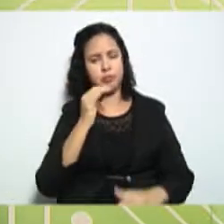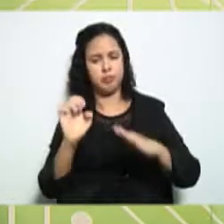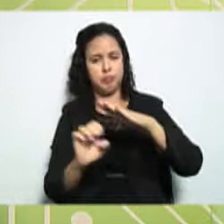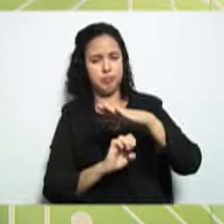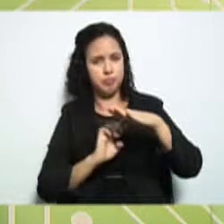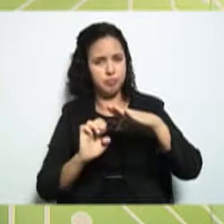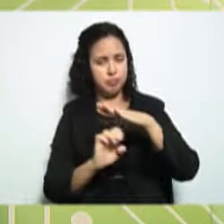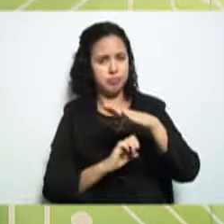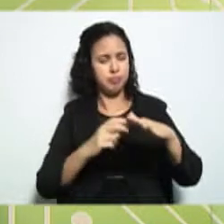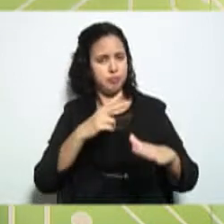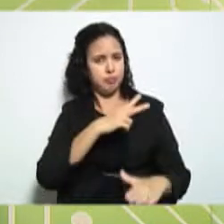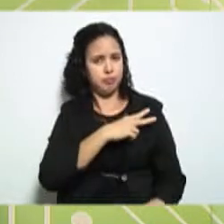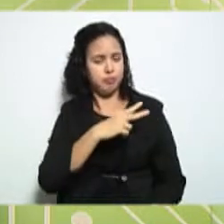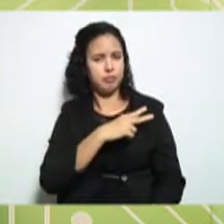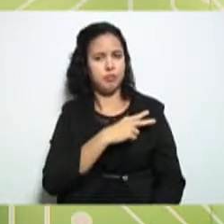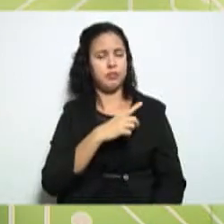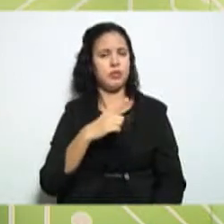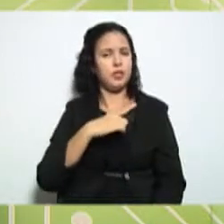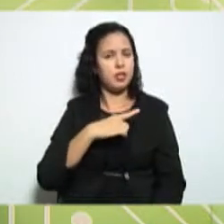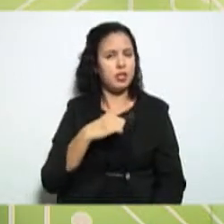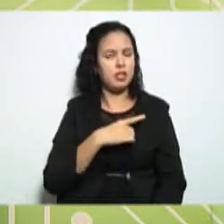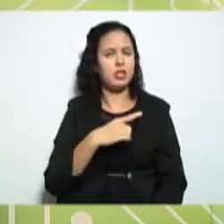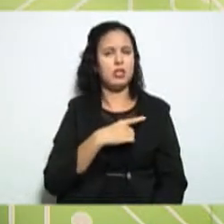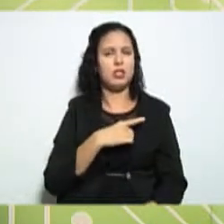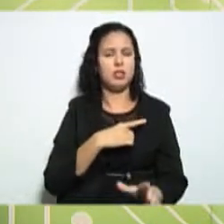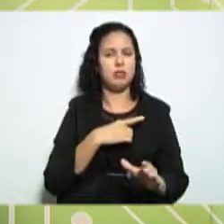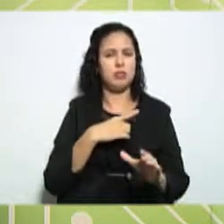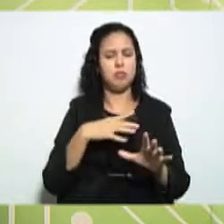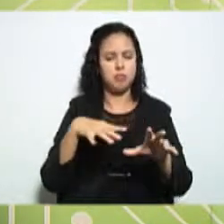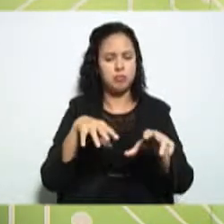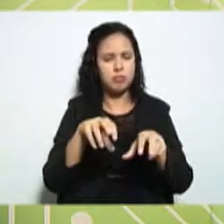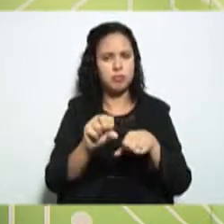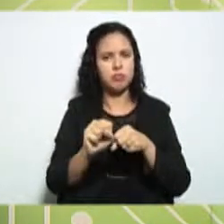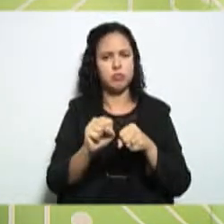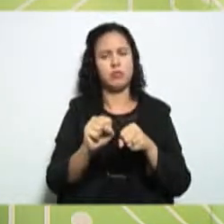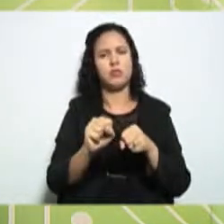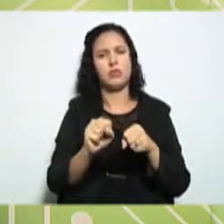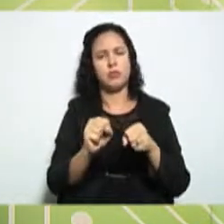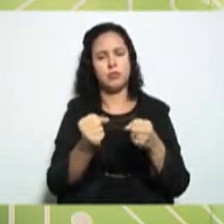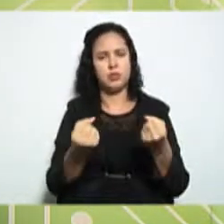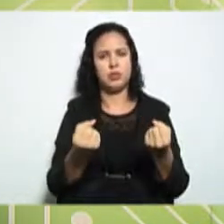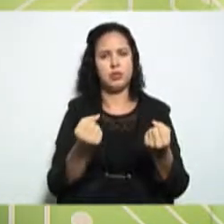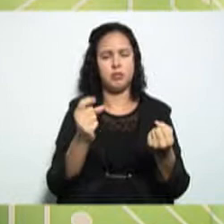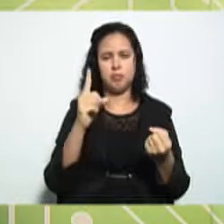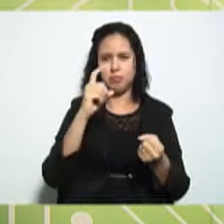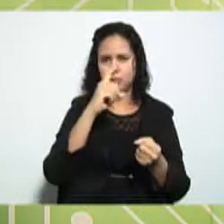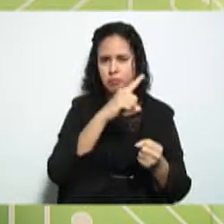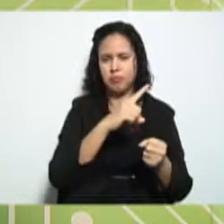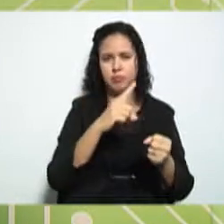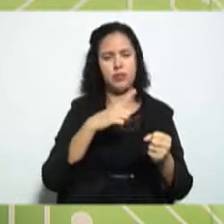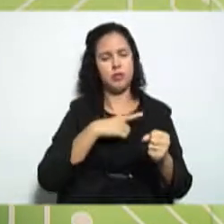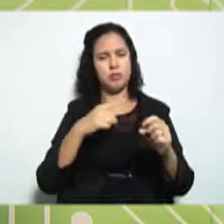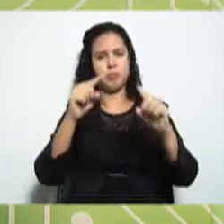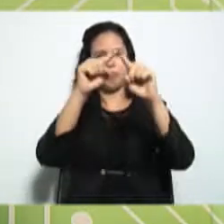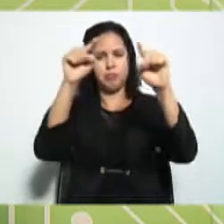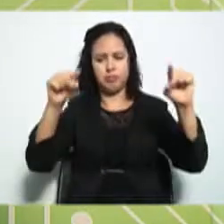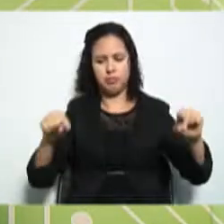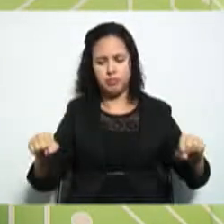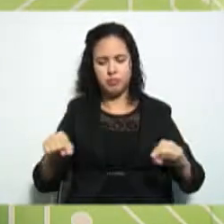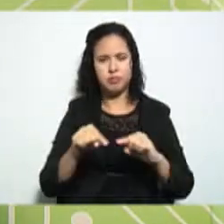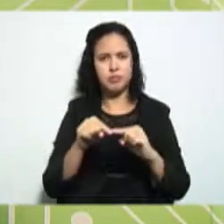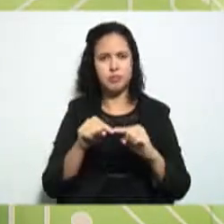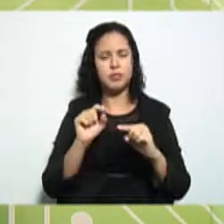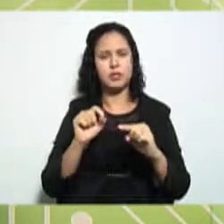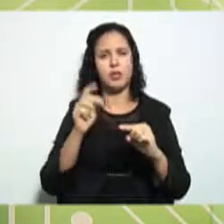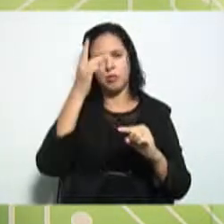se dá de uma forma bastante linear, bastante hierárquica, onde a gente imagina uma pirâmide, várias pessoas estão na base, e aí, à medida que vai subindo